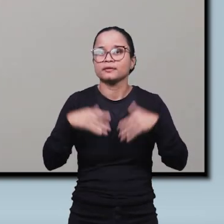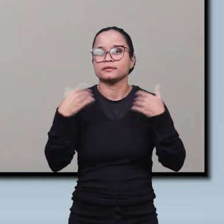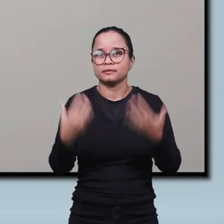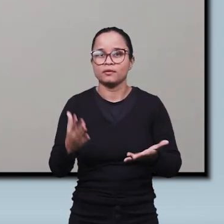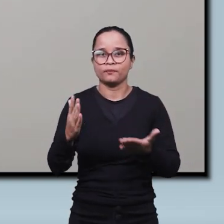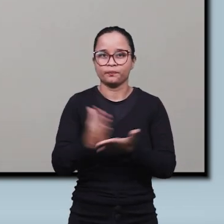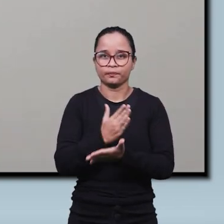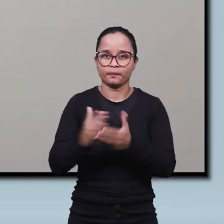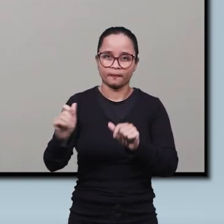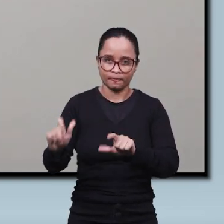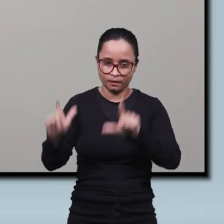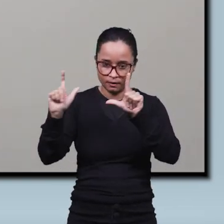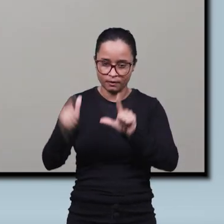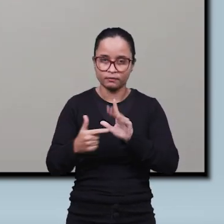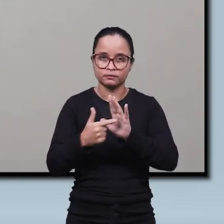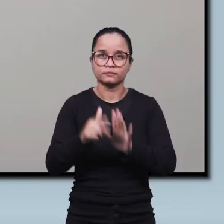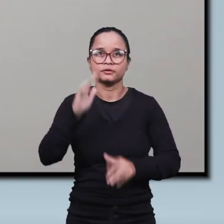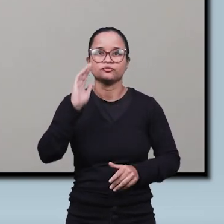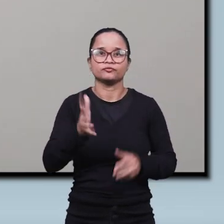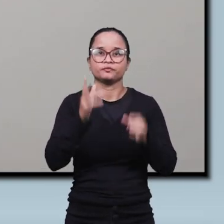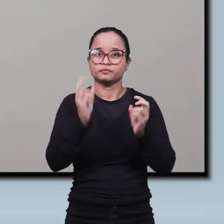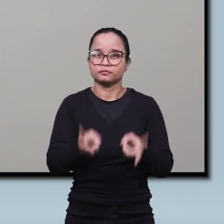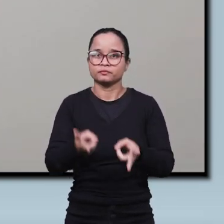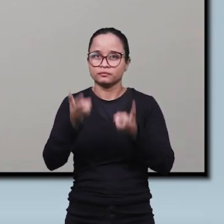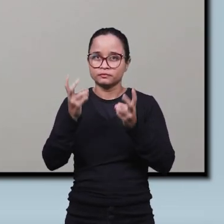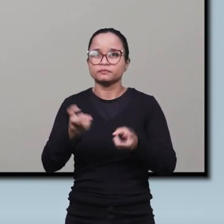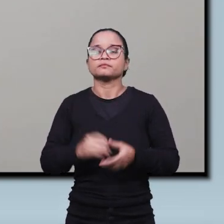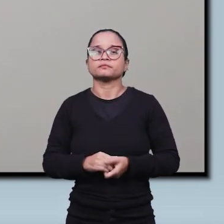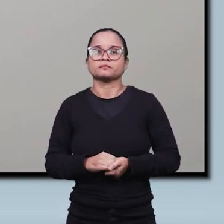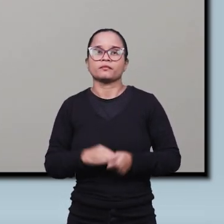algumas placas que já identificam essa